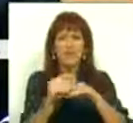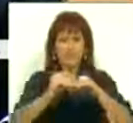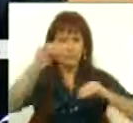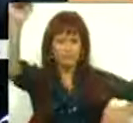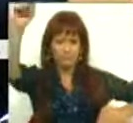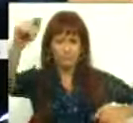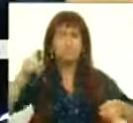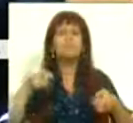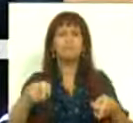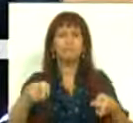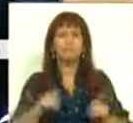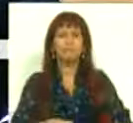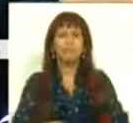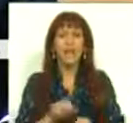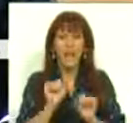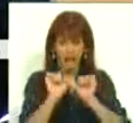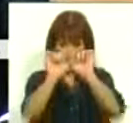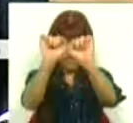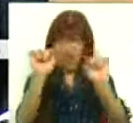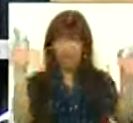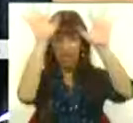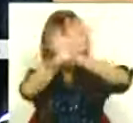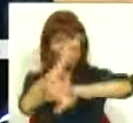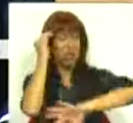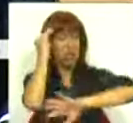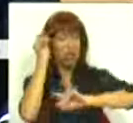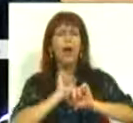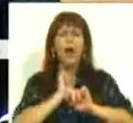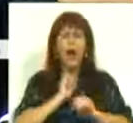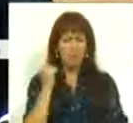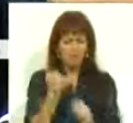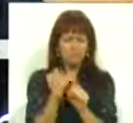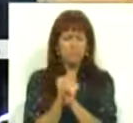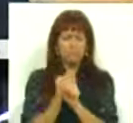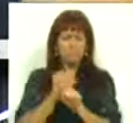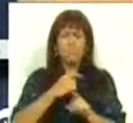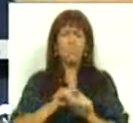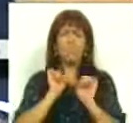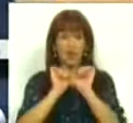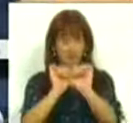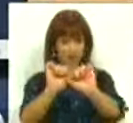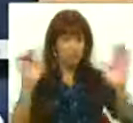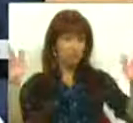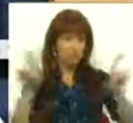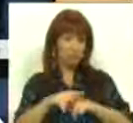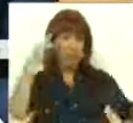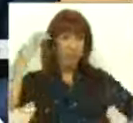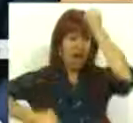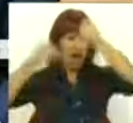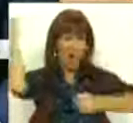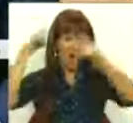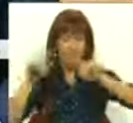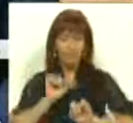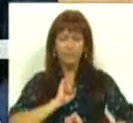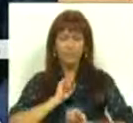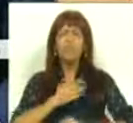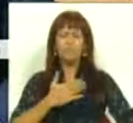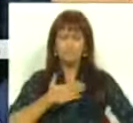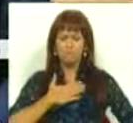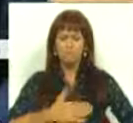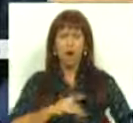divide e nos separa. A vossa ilusão e a nossa ação. A vossa contestação e a